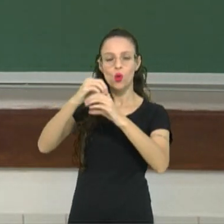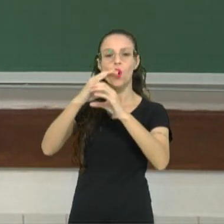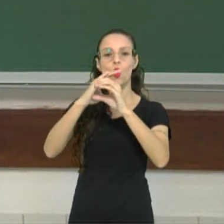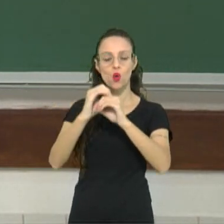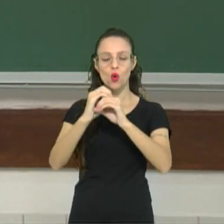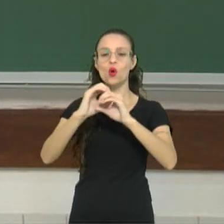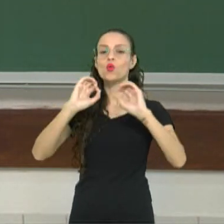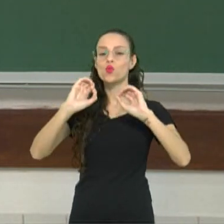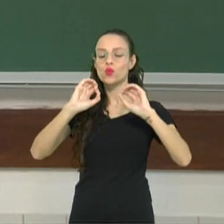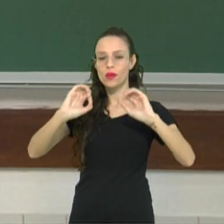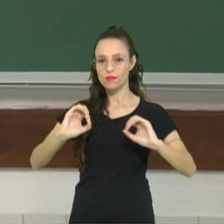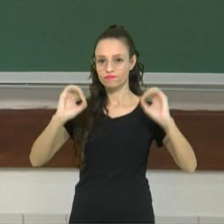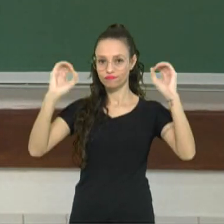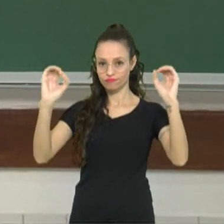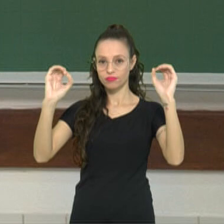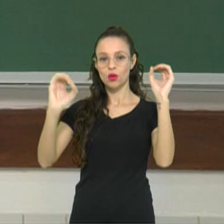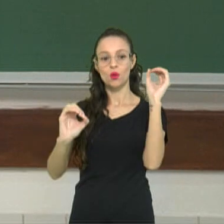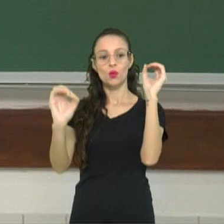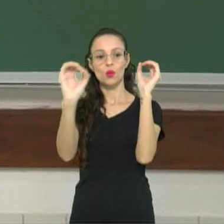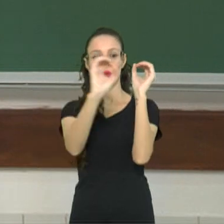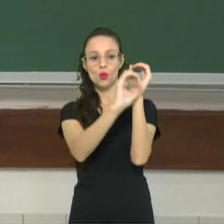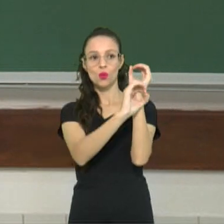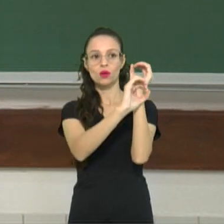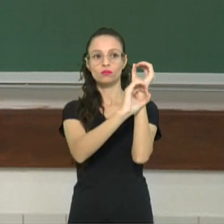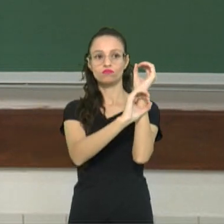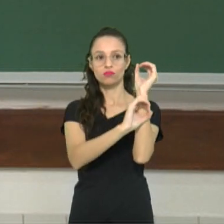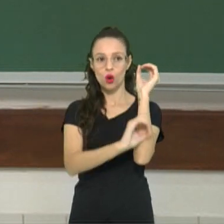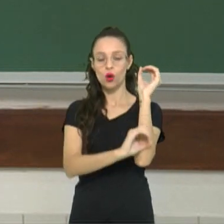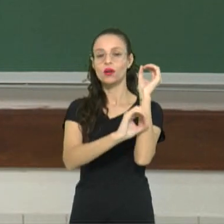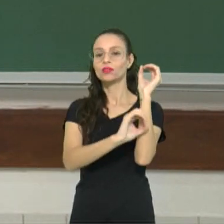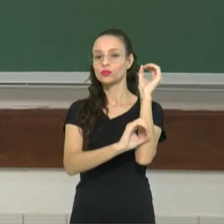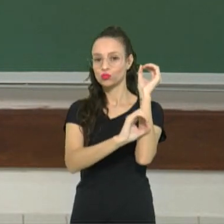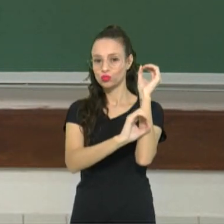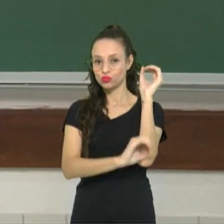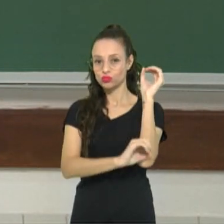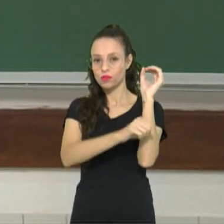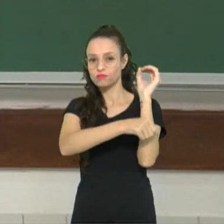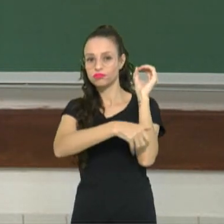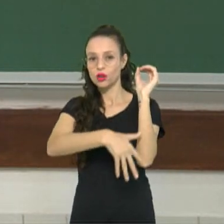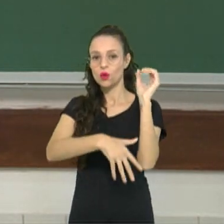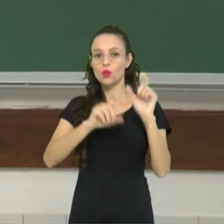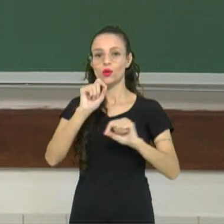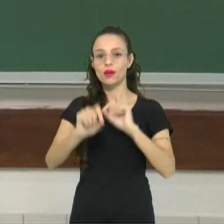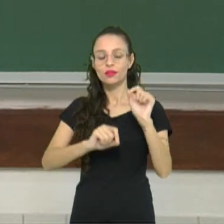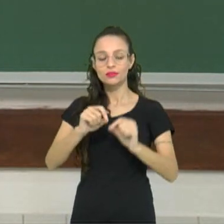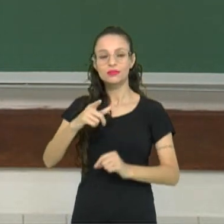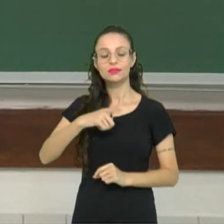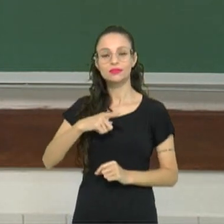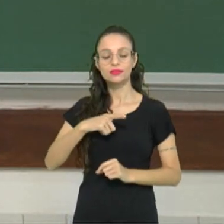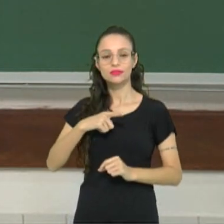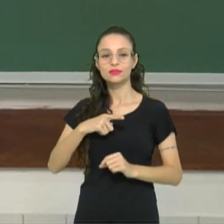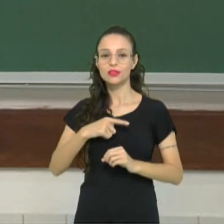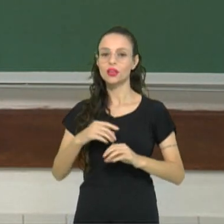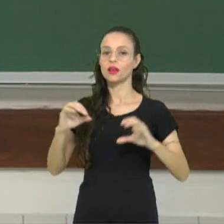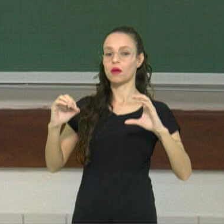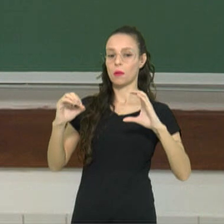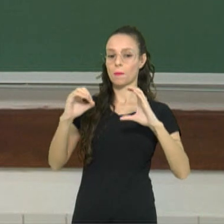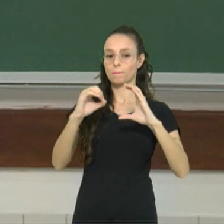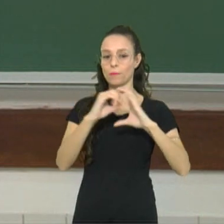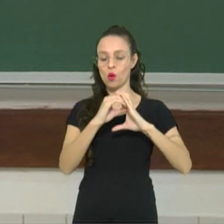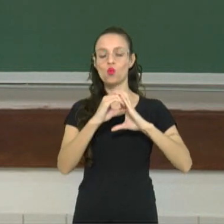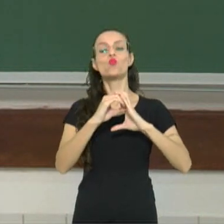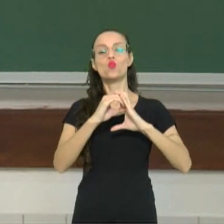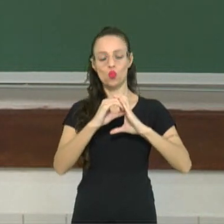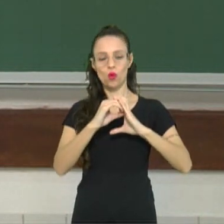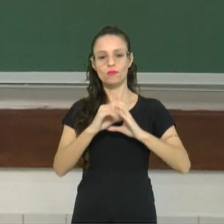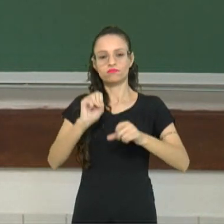anidação, onde esse ovócito fecundado vai migrar até ali o endométrio e vai se fixar para começar todo o